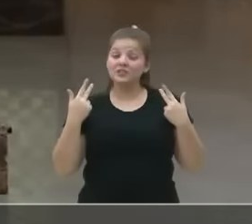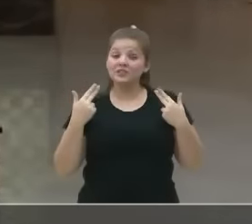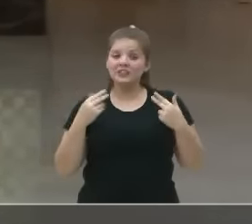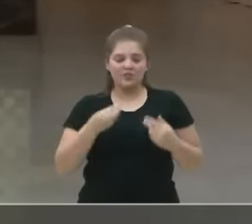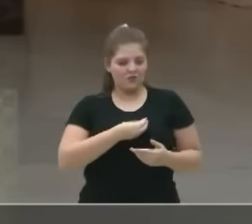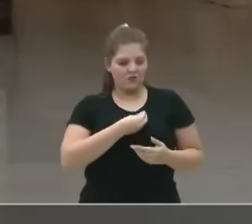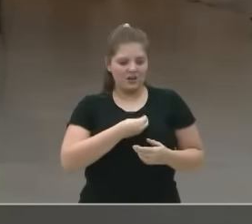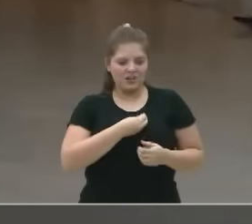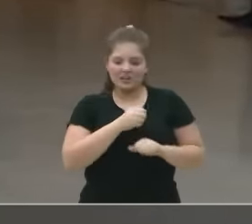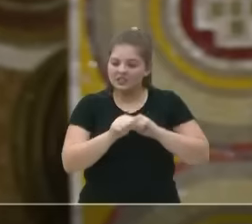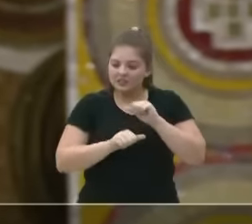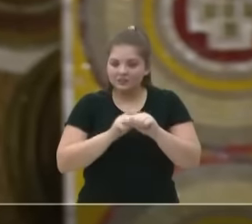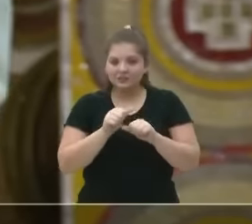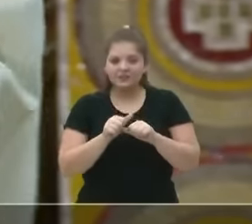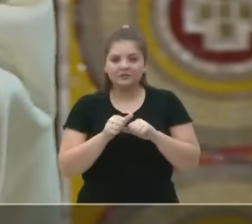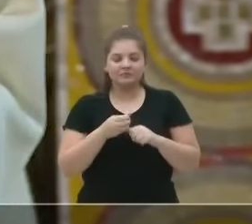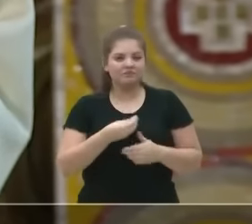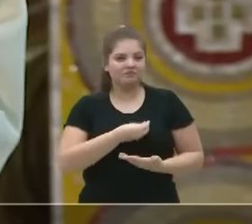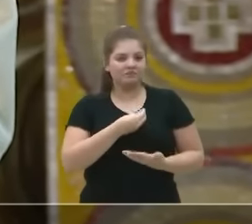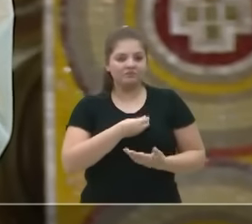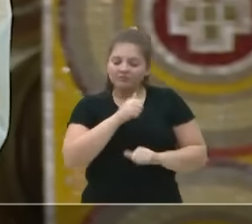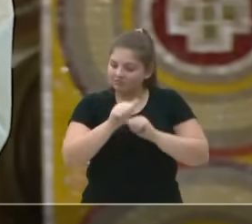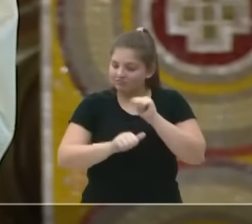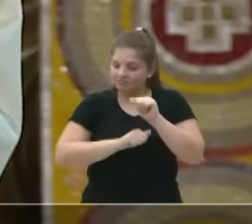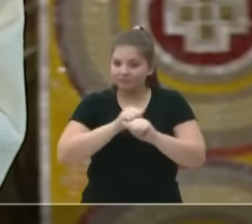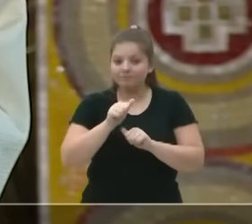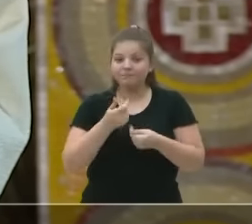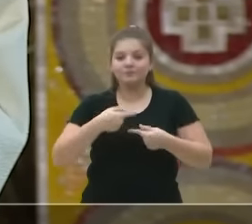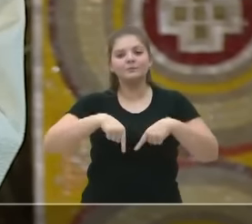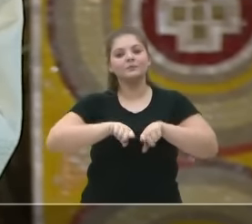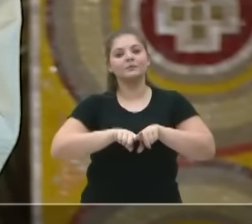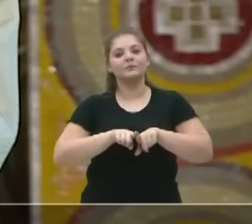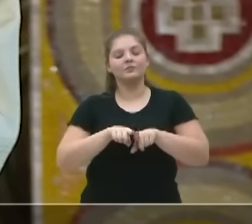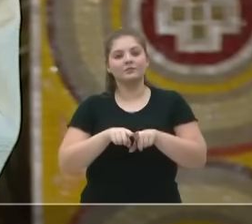vidas restauradas, vidas transformadas.